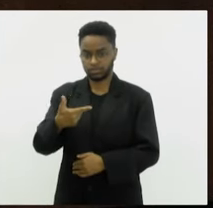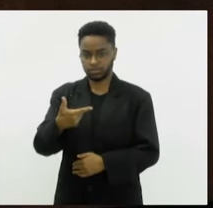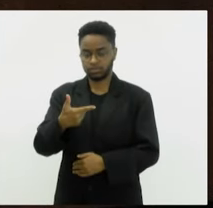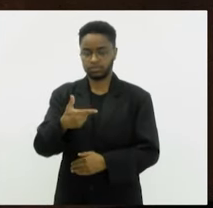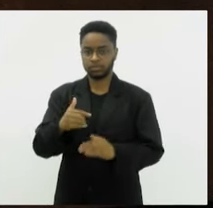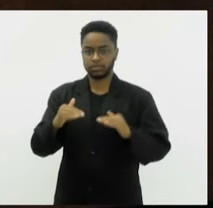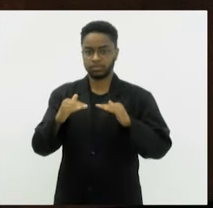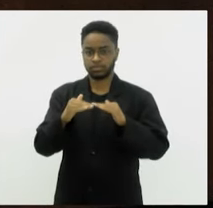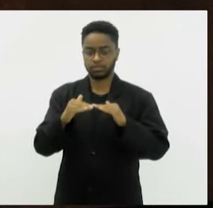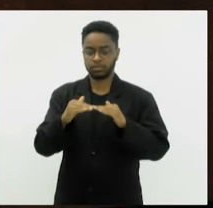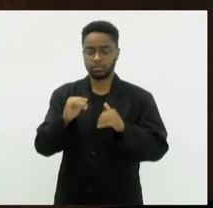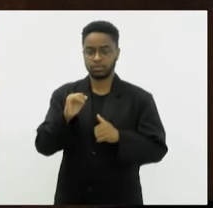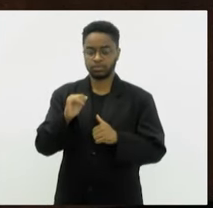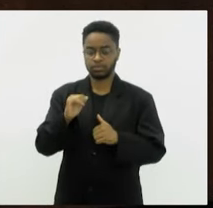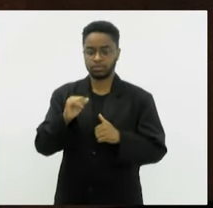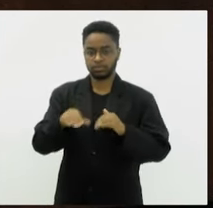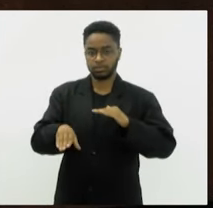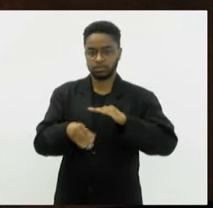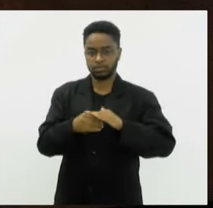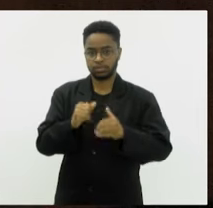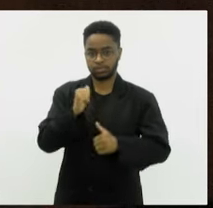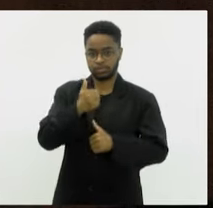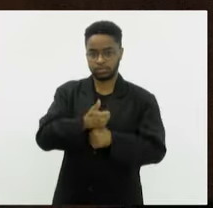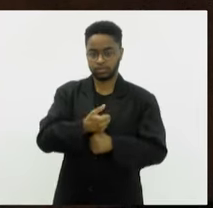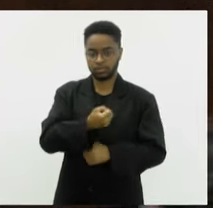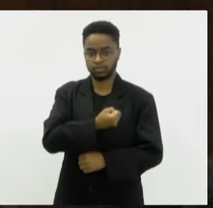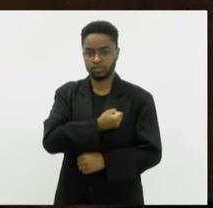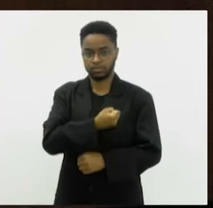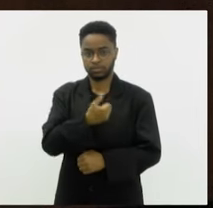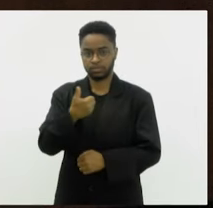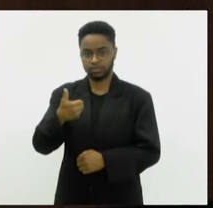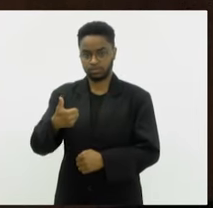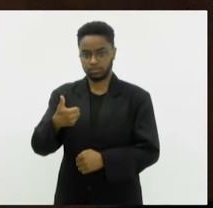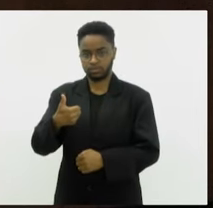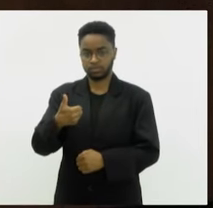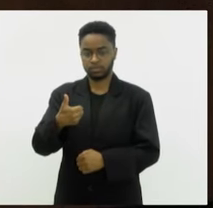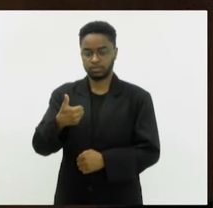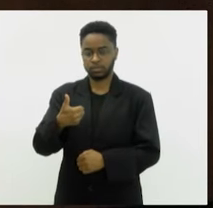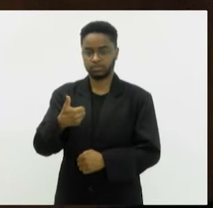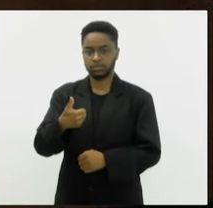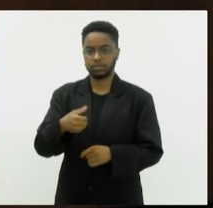com subemenda às emendas número 1